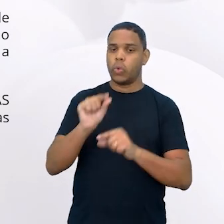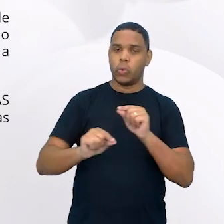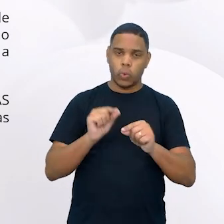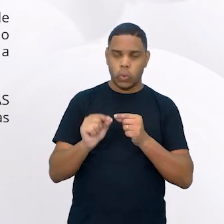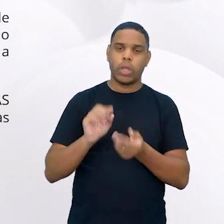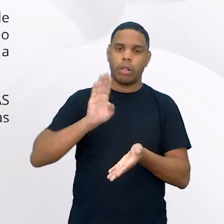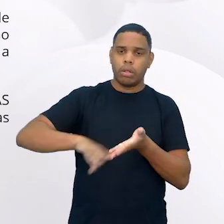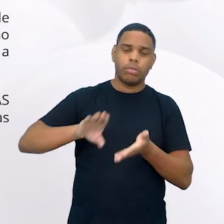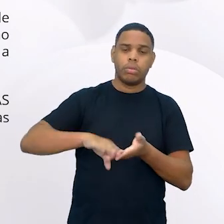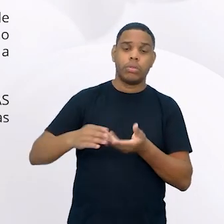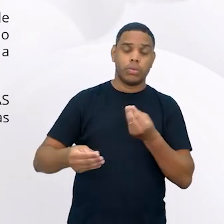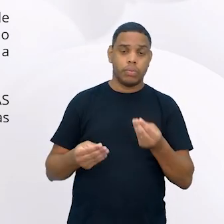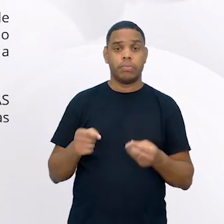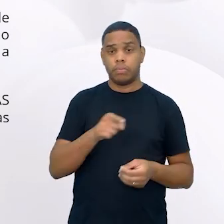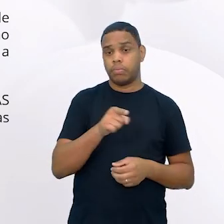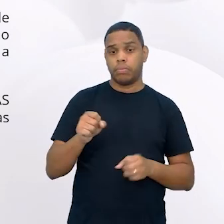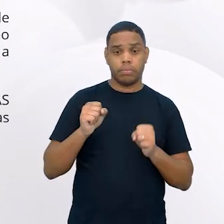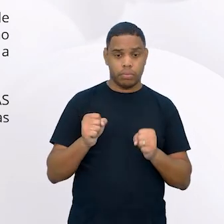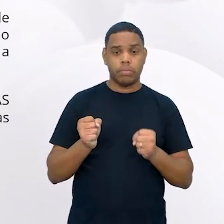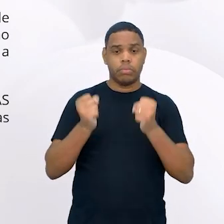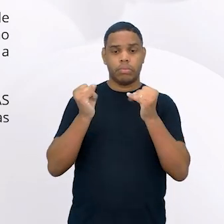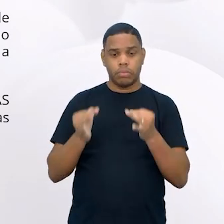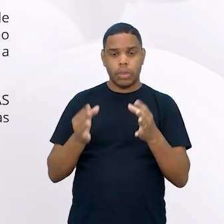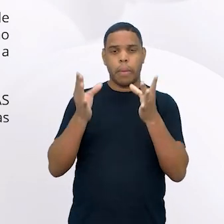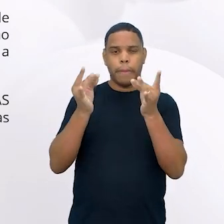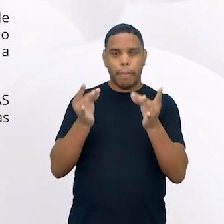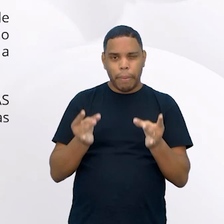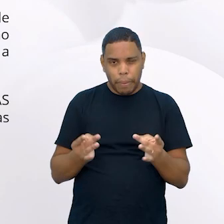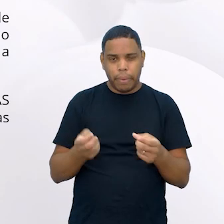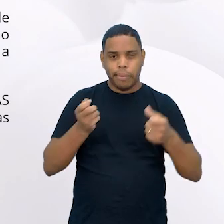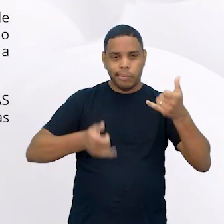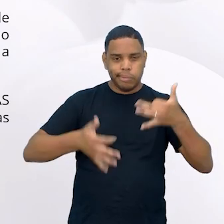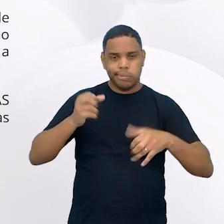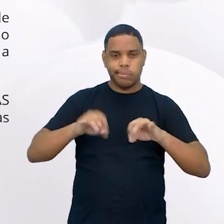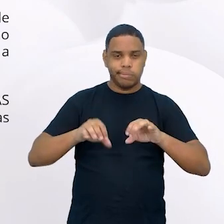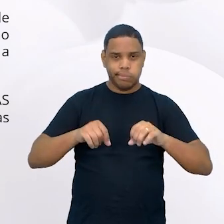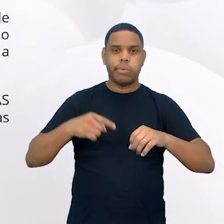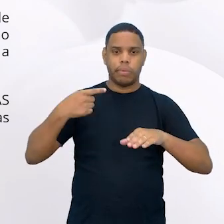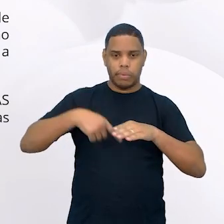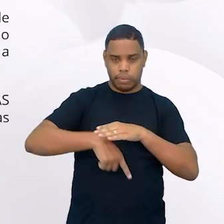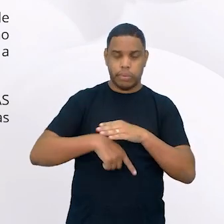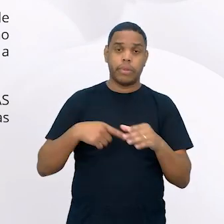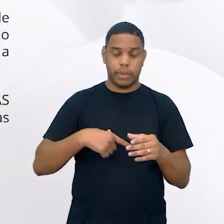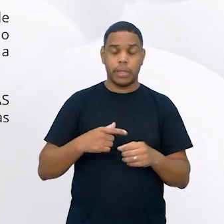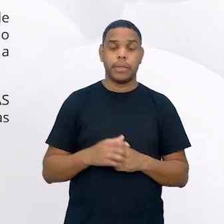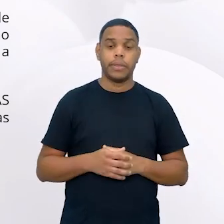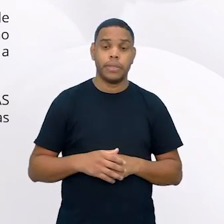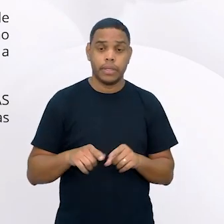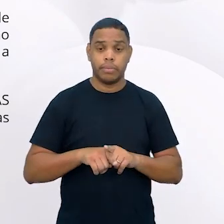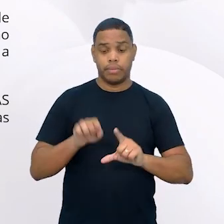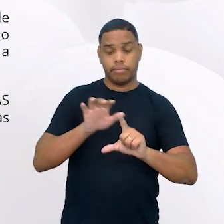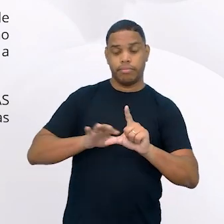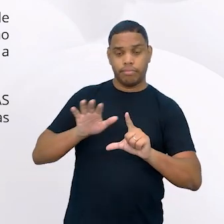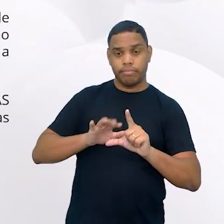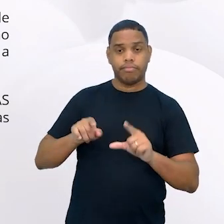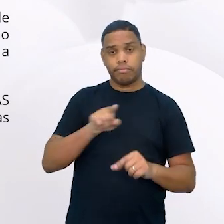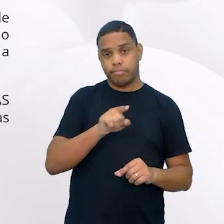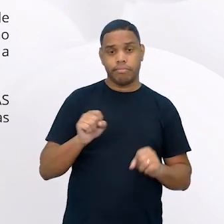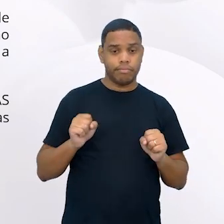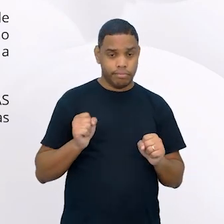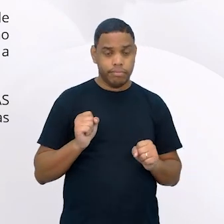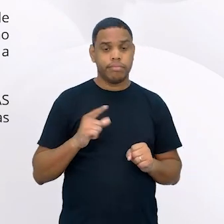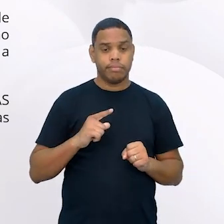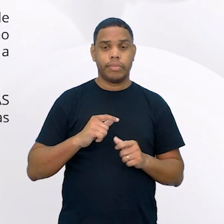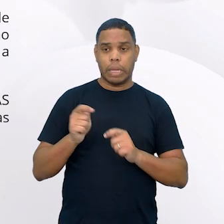do Desperdício, onde você tem todas essas questões trabalhadas em profundidade e tem também QR Codes, onde você tem